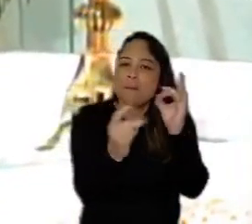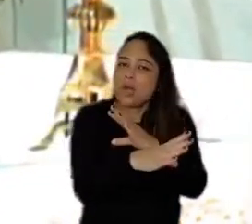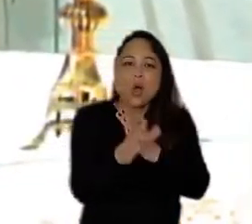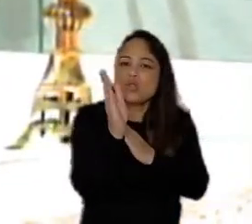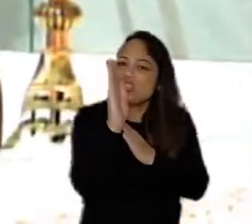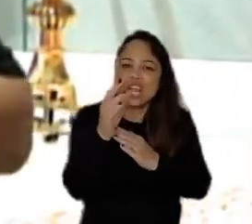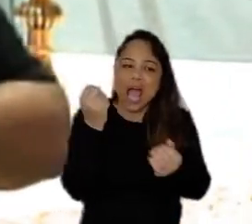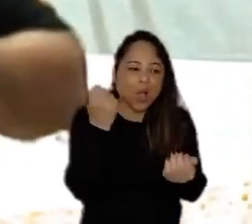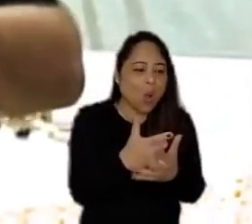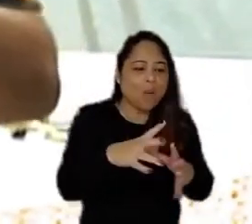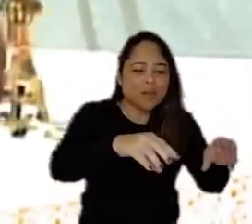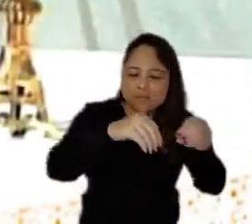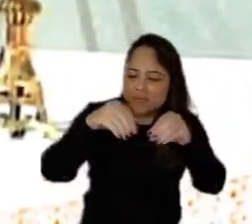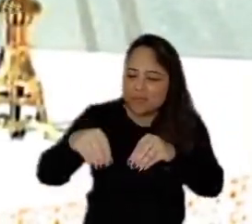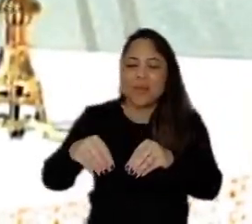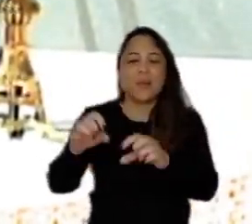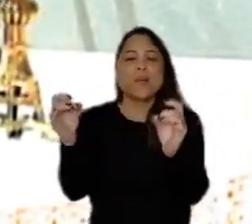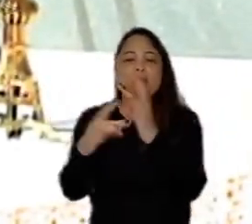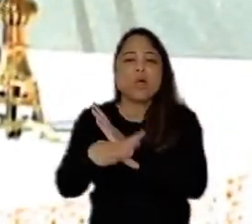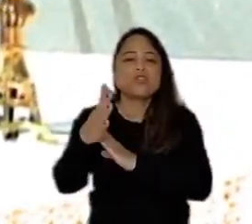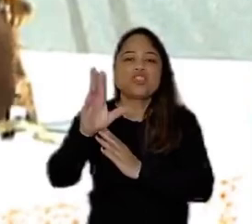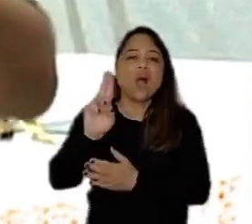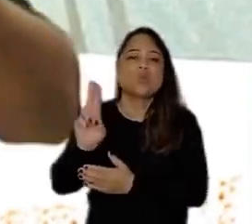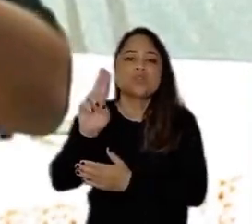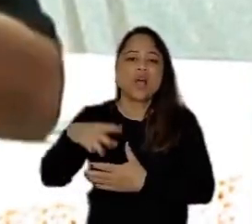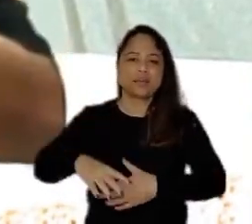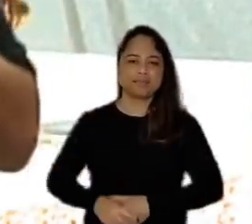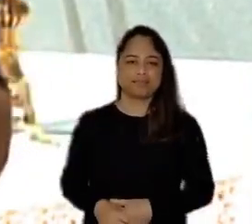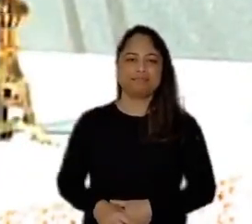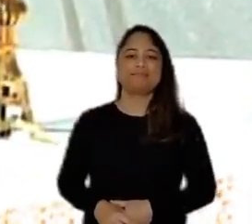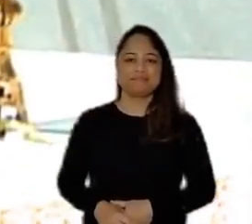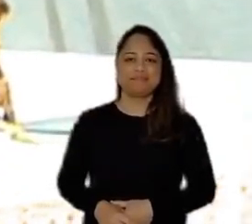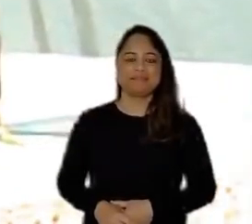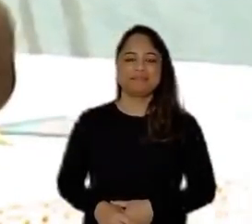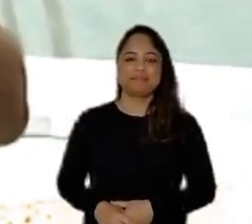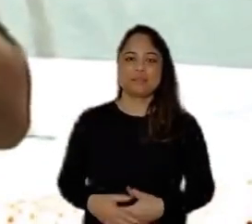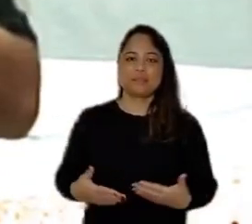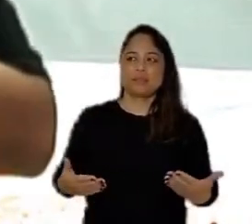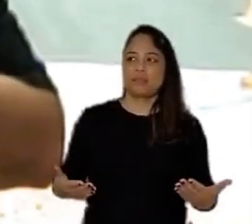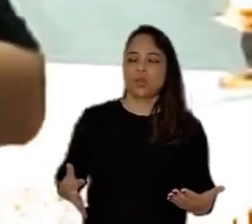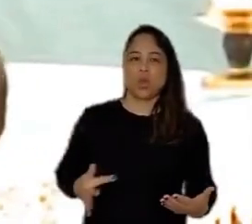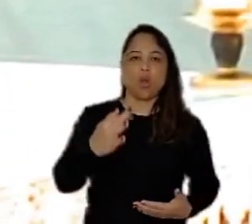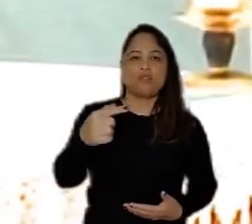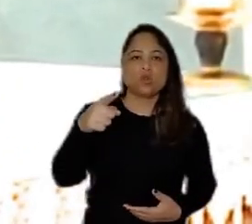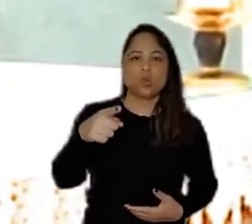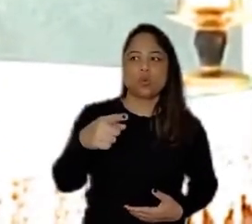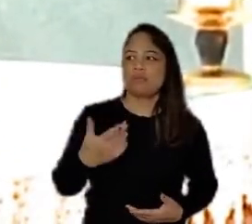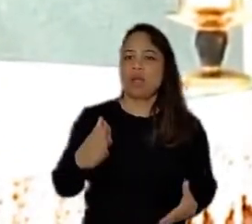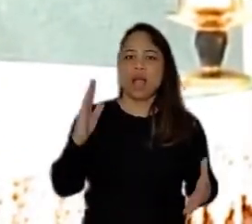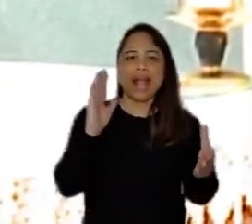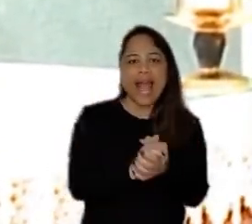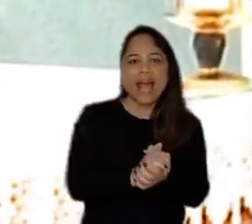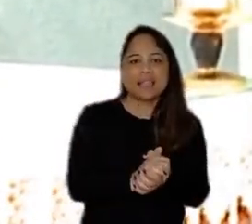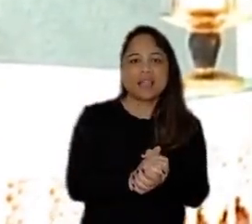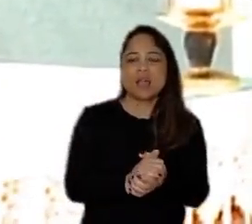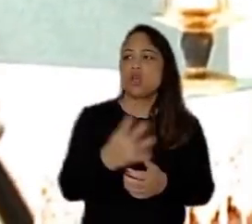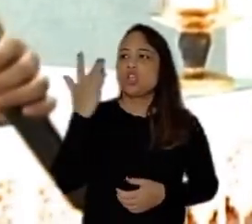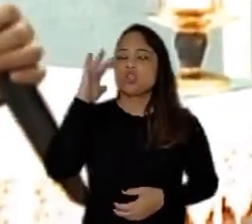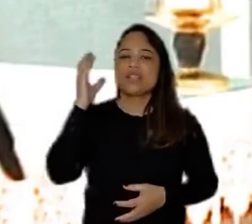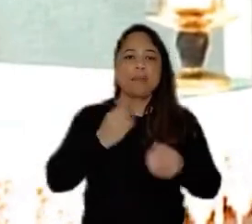alimentos picados. Daqui uns dias você vai casar, não sabe picar uma